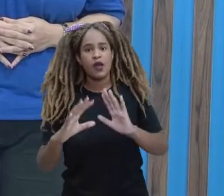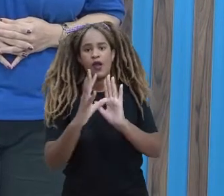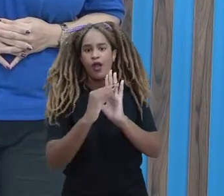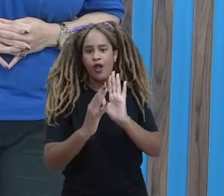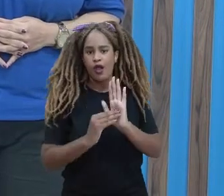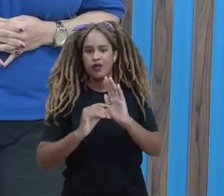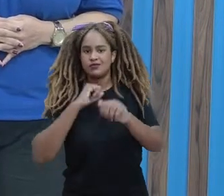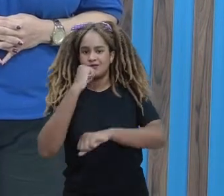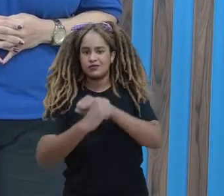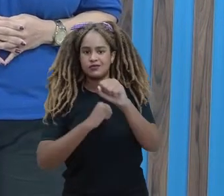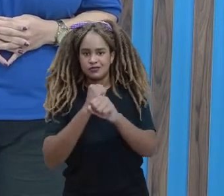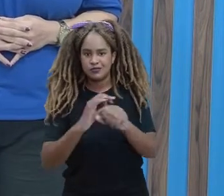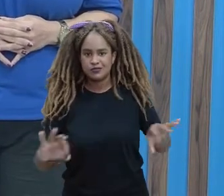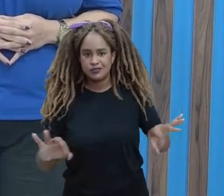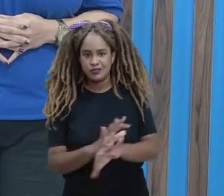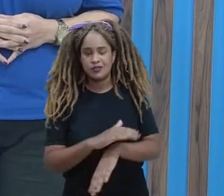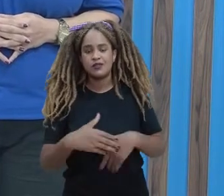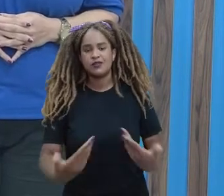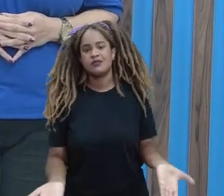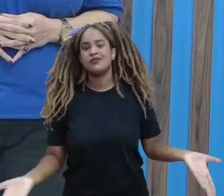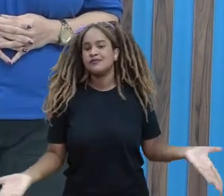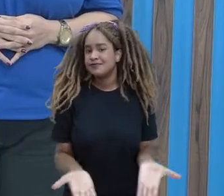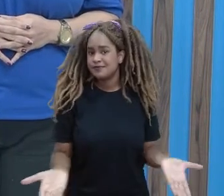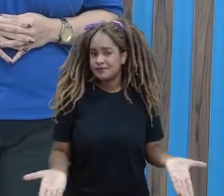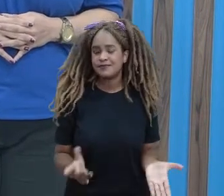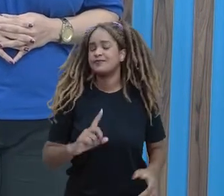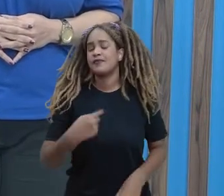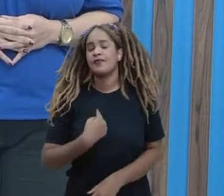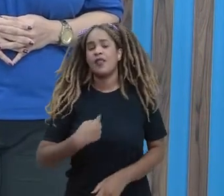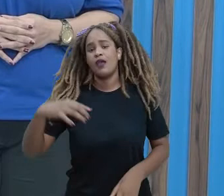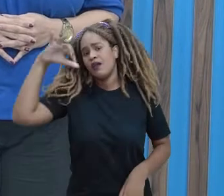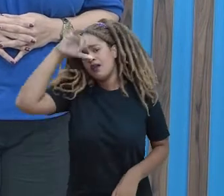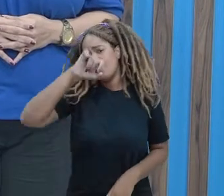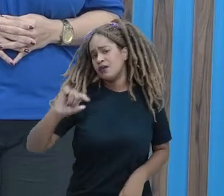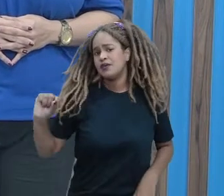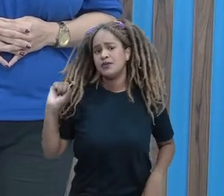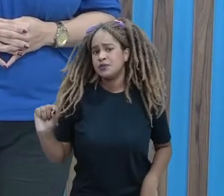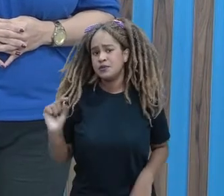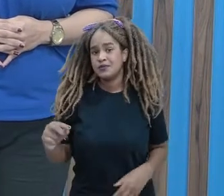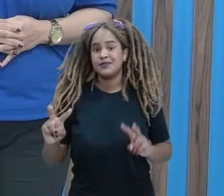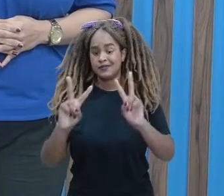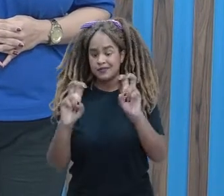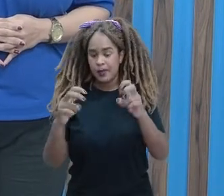anual, né? Hoje nós vamos ver um pouquinho sobre